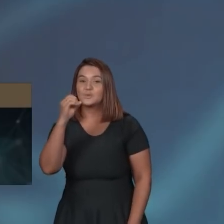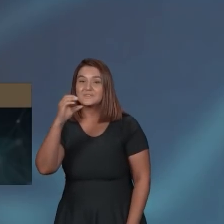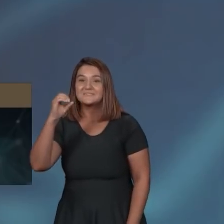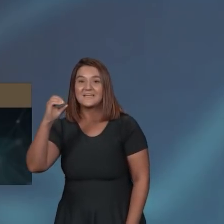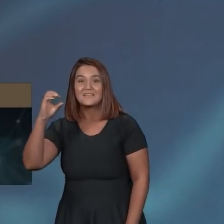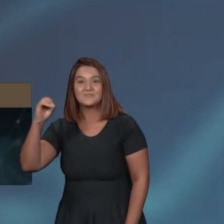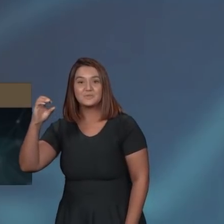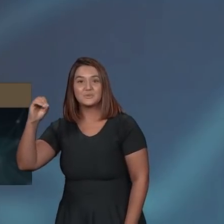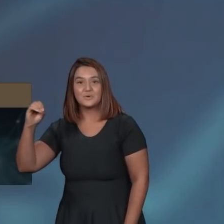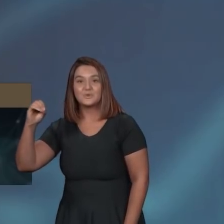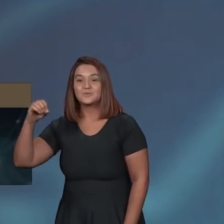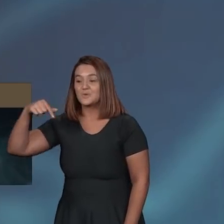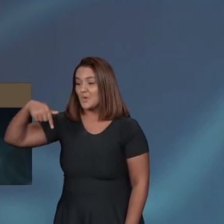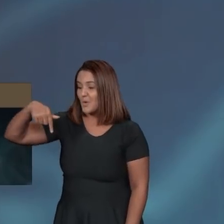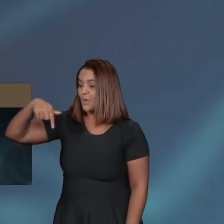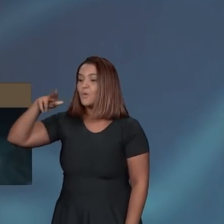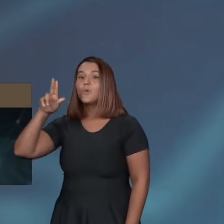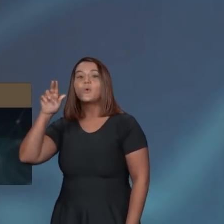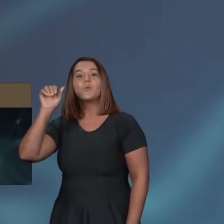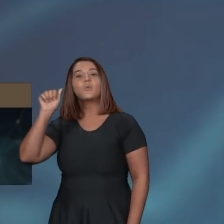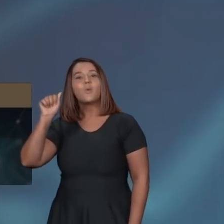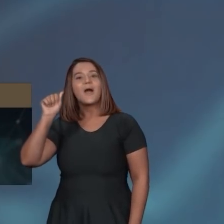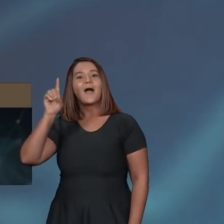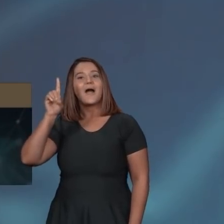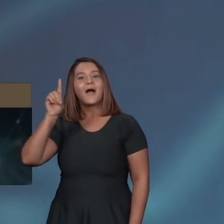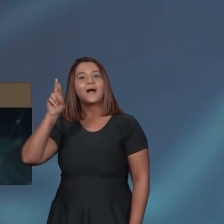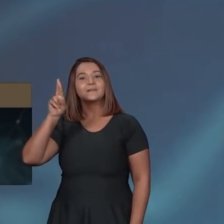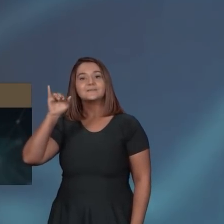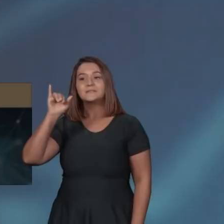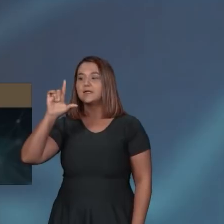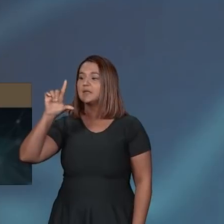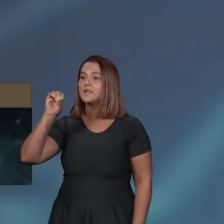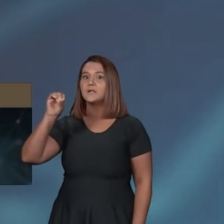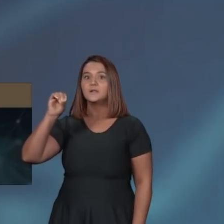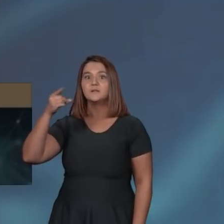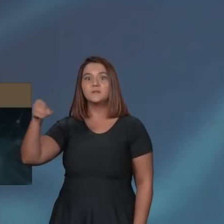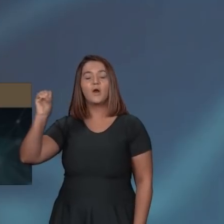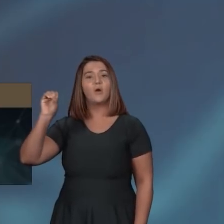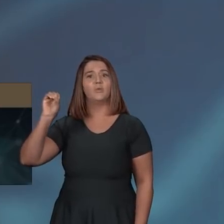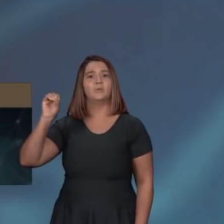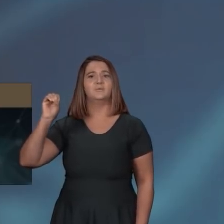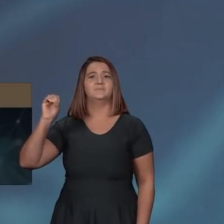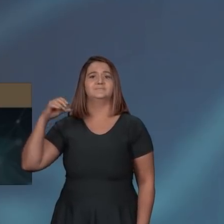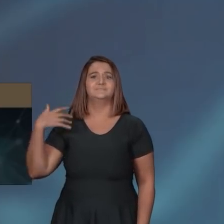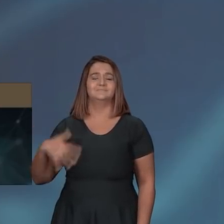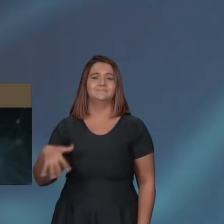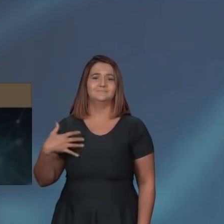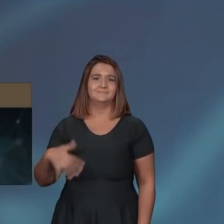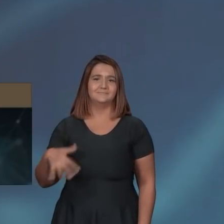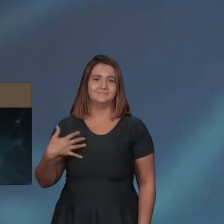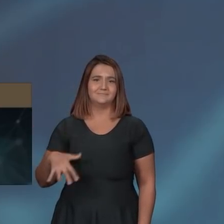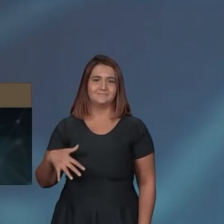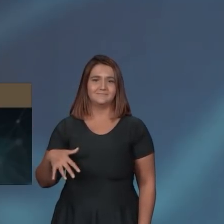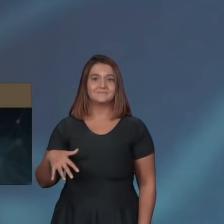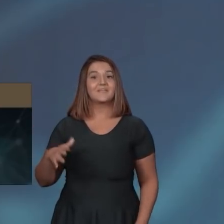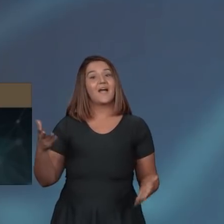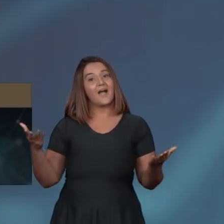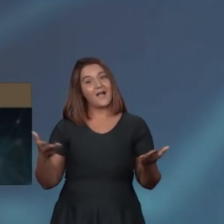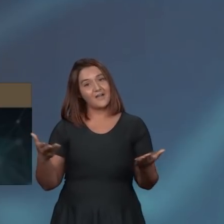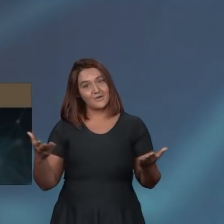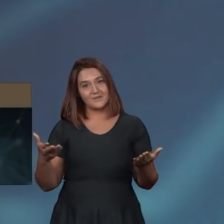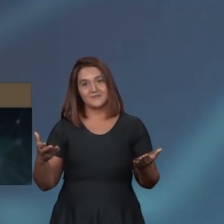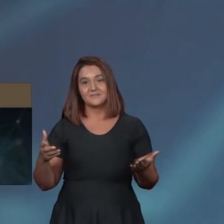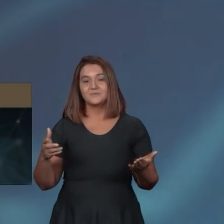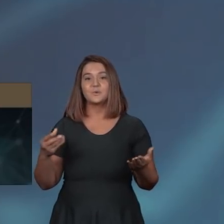Isso apenas o encontro do seu pai e de sua mãe, mas se você imaginar que para o seu pai e sua mãe existirem, eu tenho que fazer a mesma conta do lado do seu pai e da sua